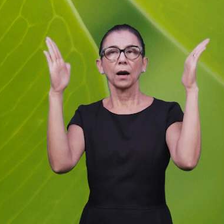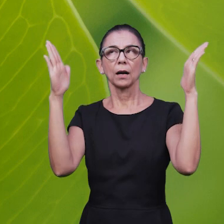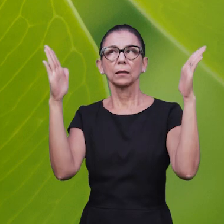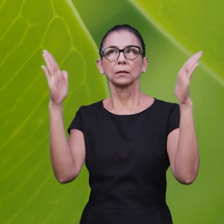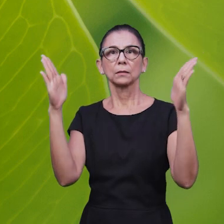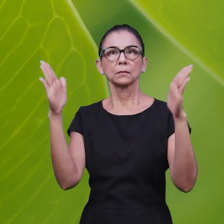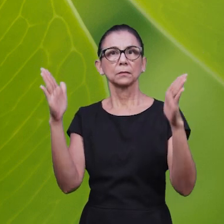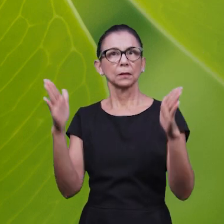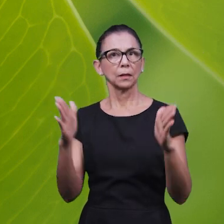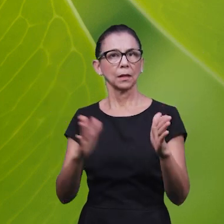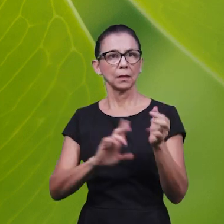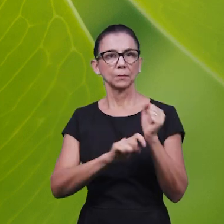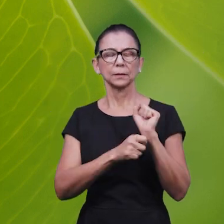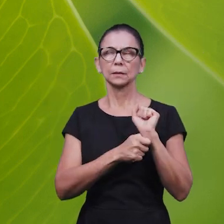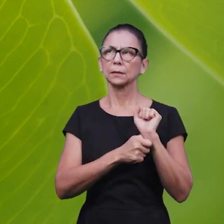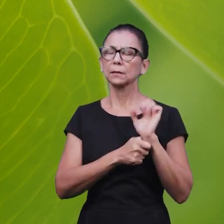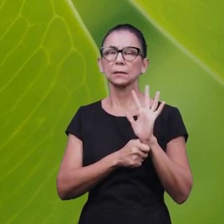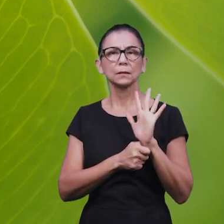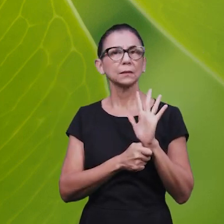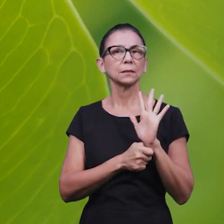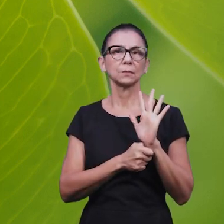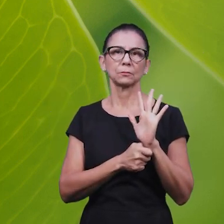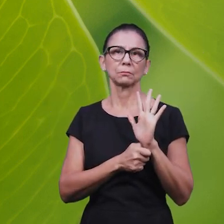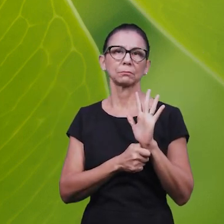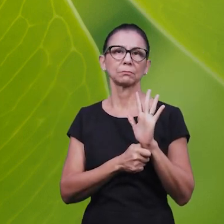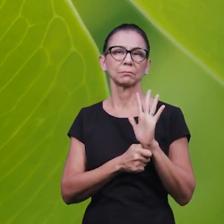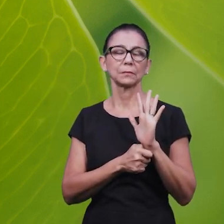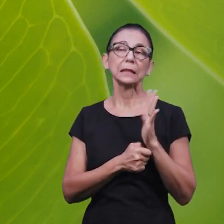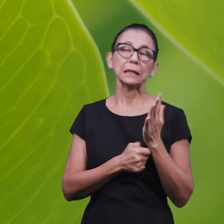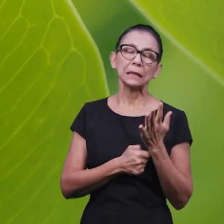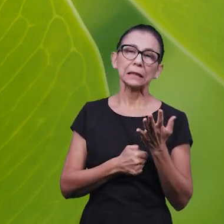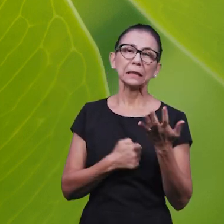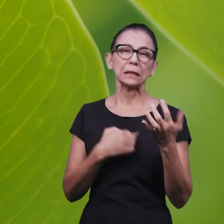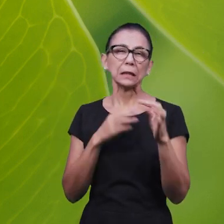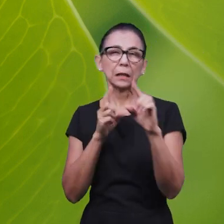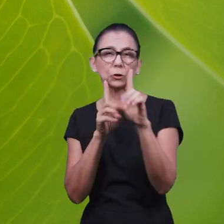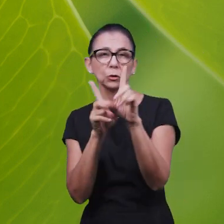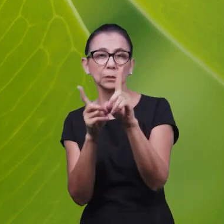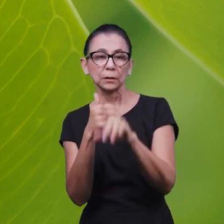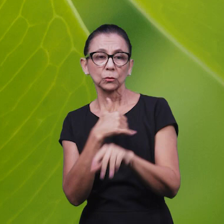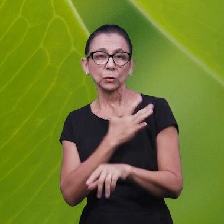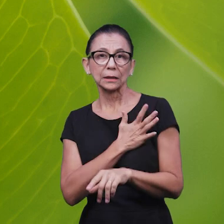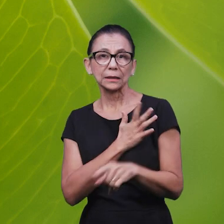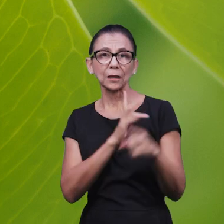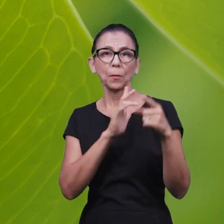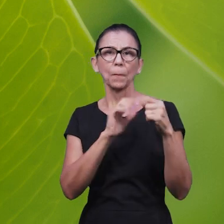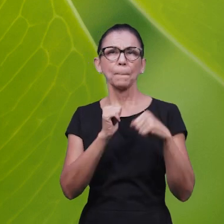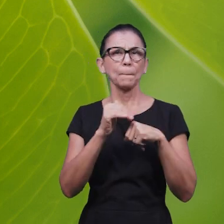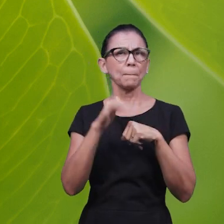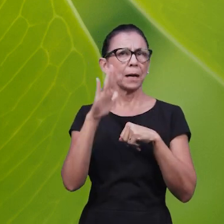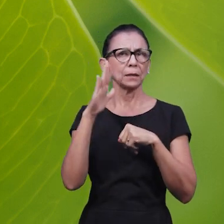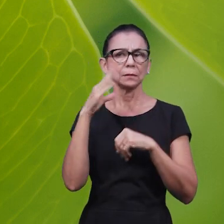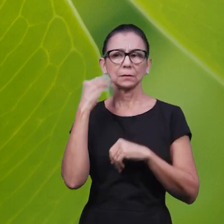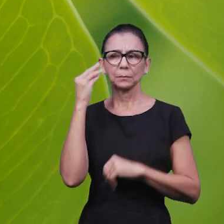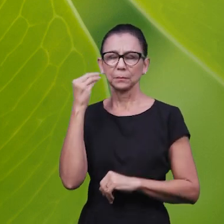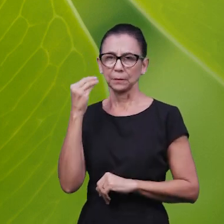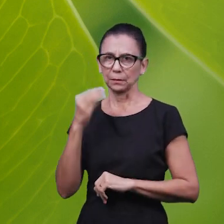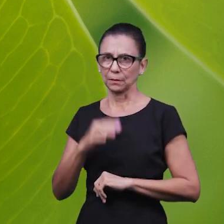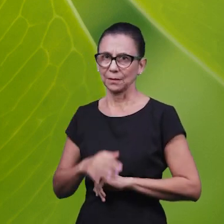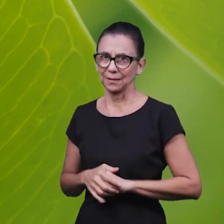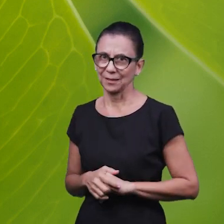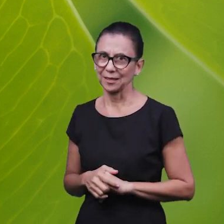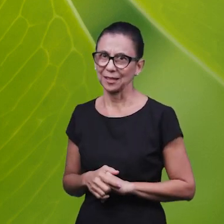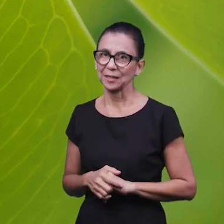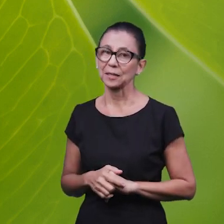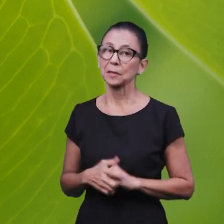Senhor. E com isso, estamos aperfeiçoando a doutrina da obra em nossos corações. Isso tudo